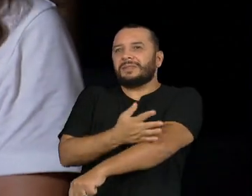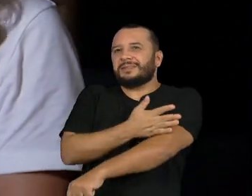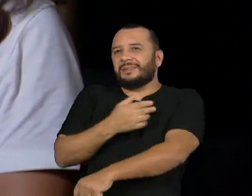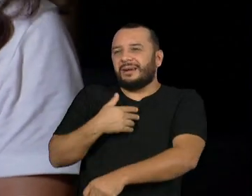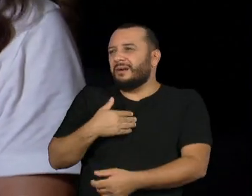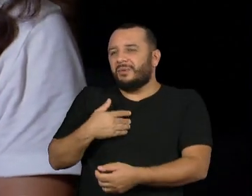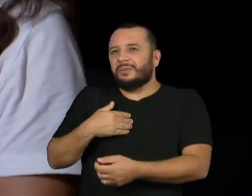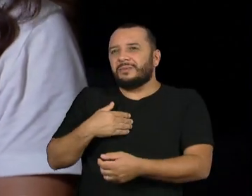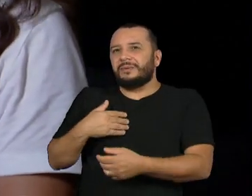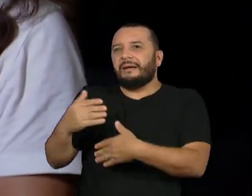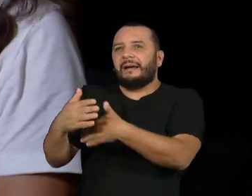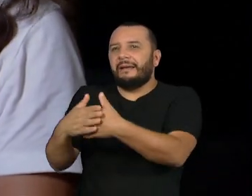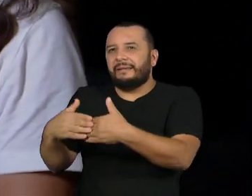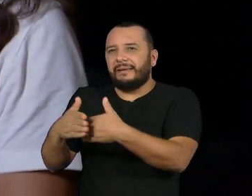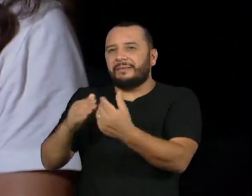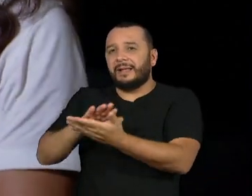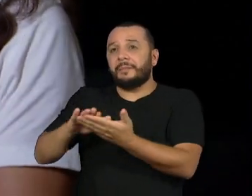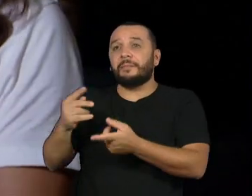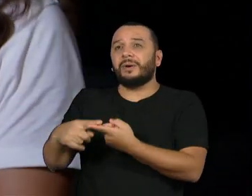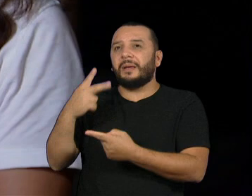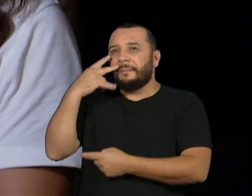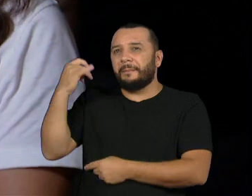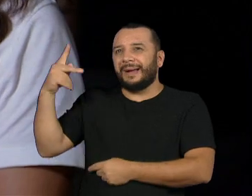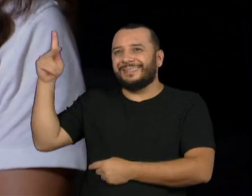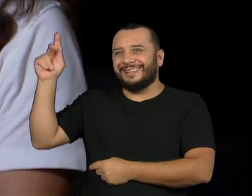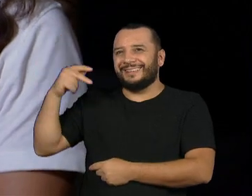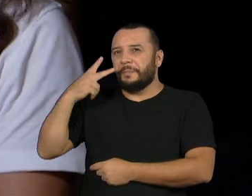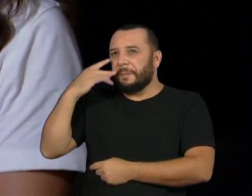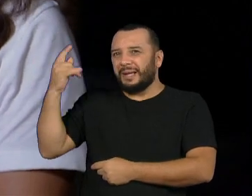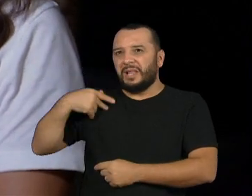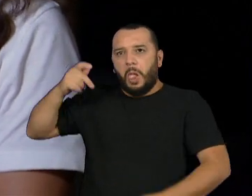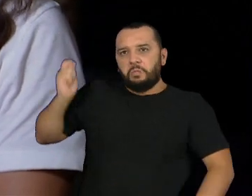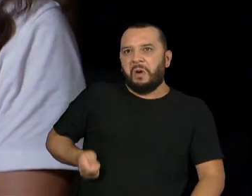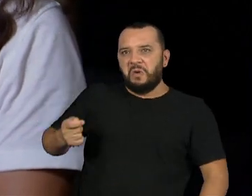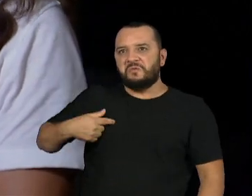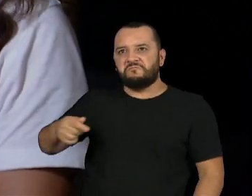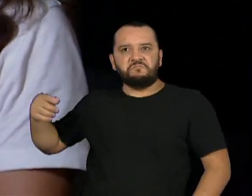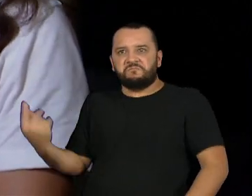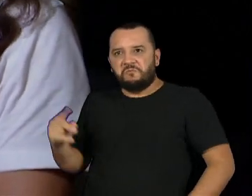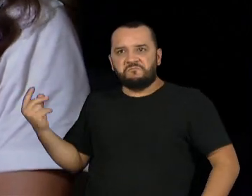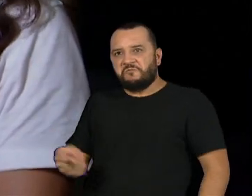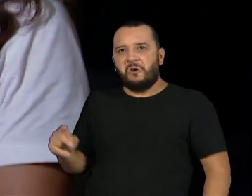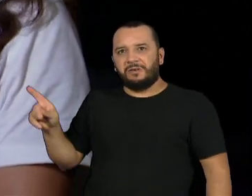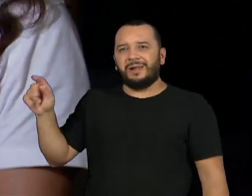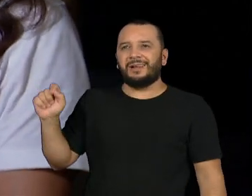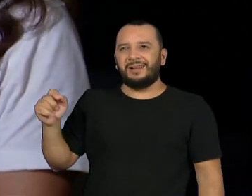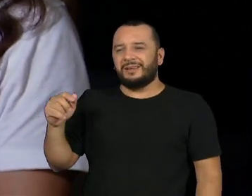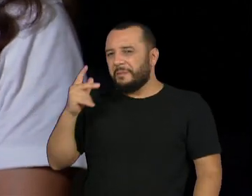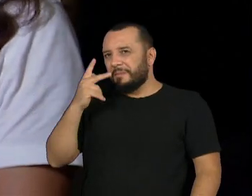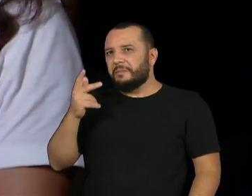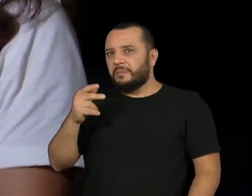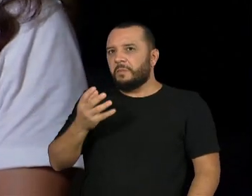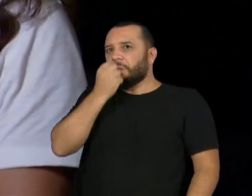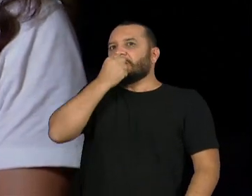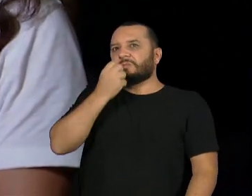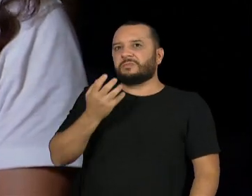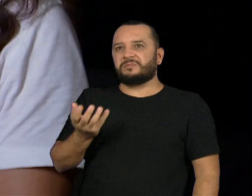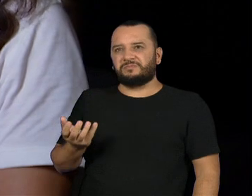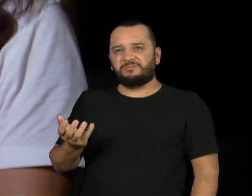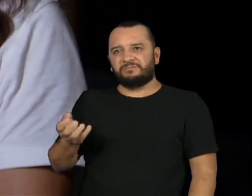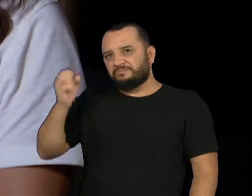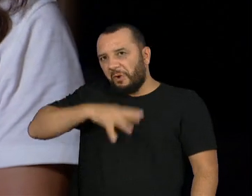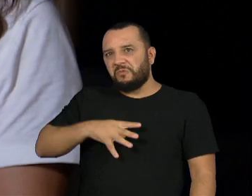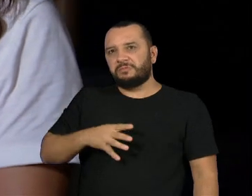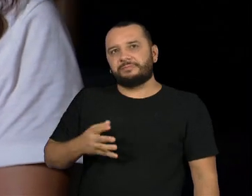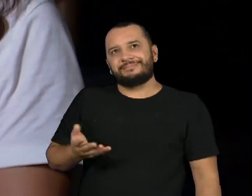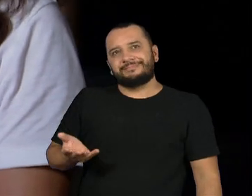aprendeu a demonstrar carinho, porque o pai dele era uma pessoa muito dura, muito fechada, e rude até, pelo